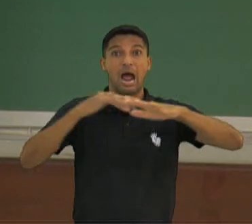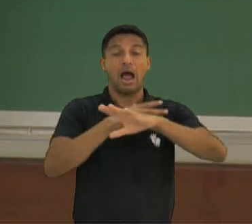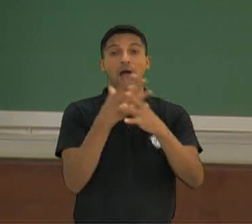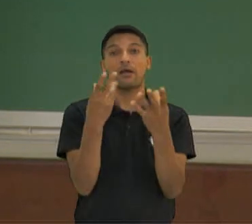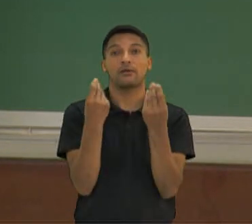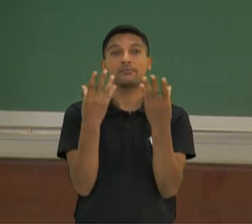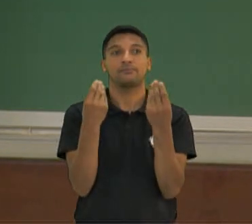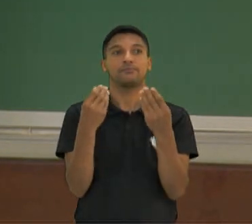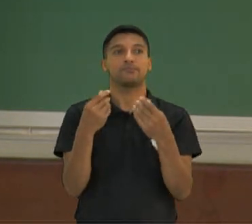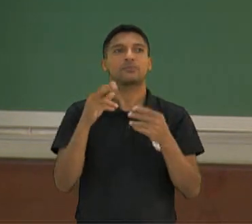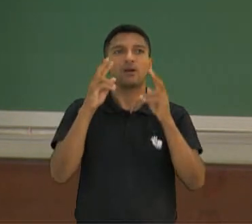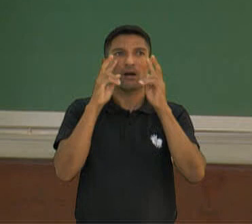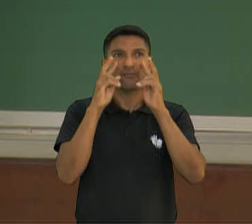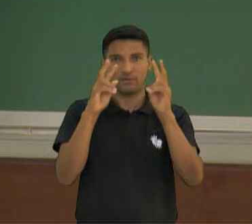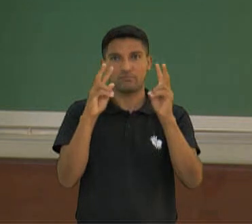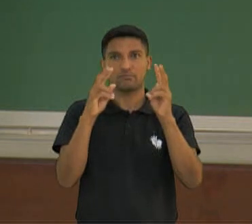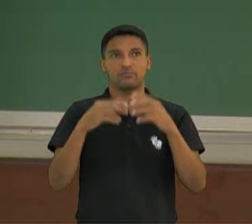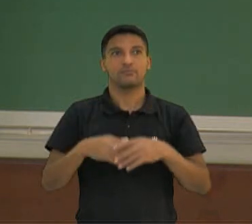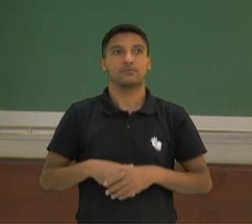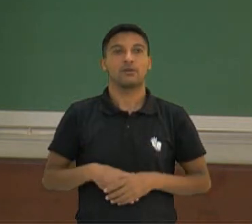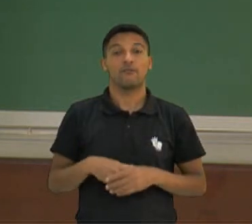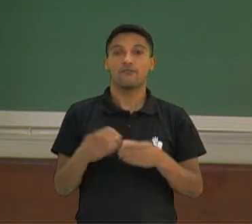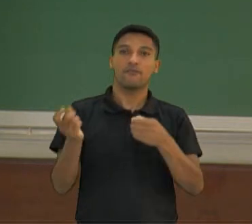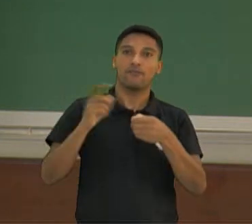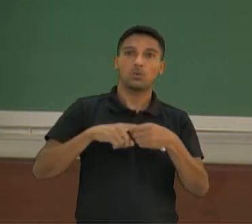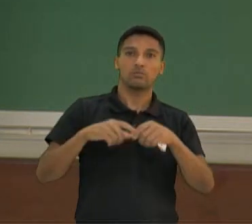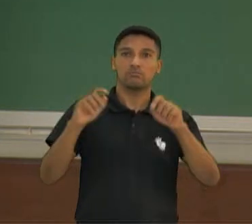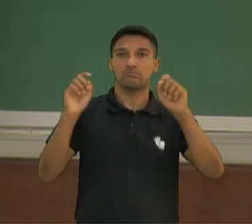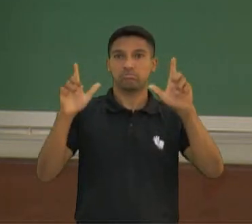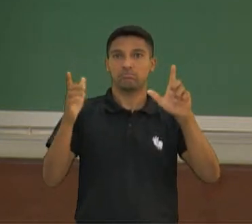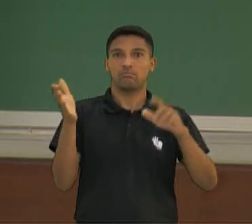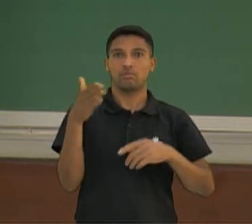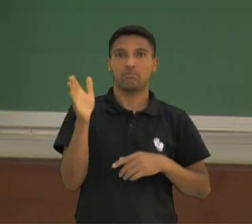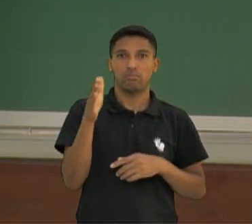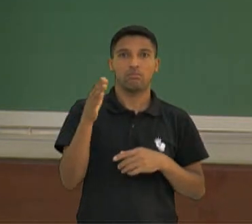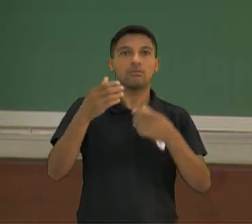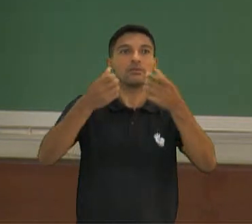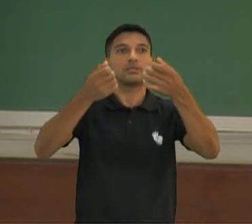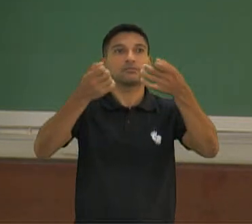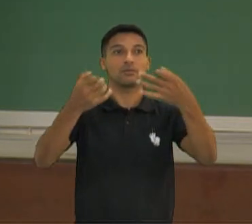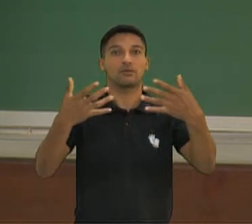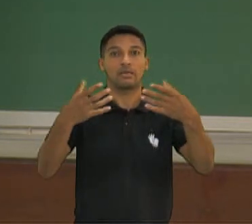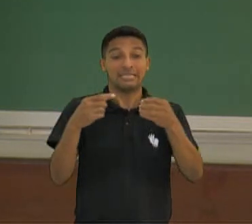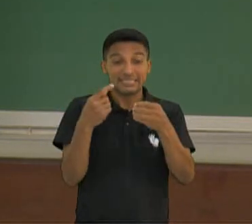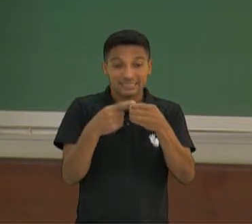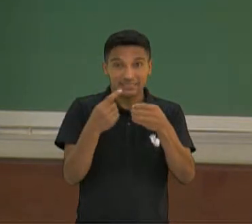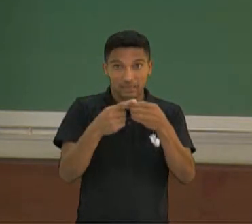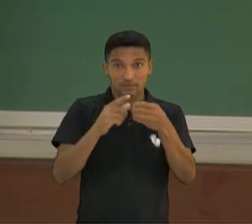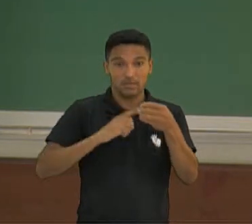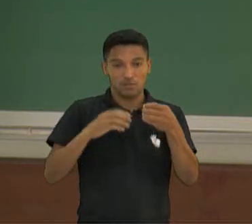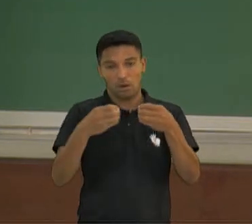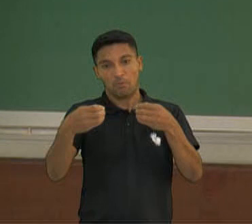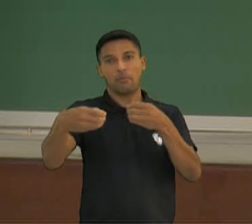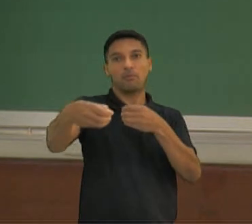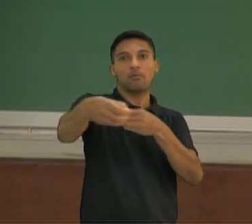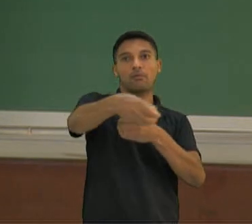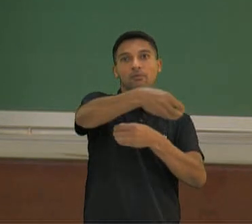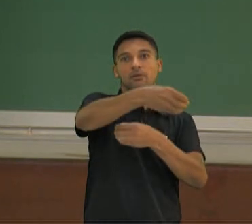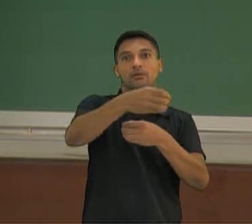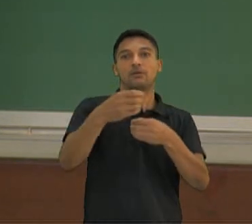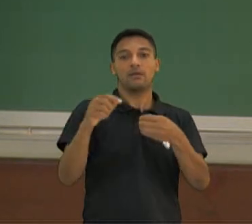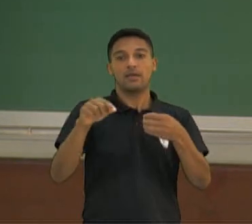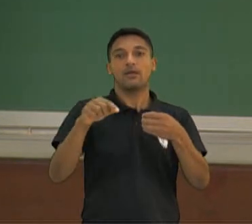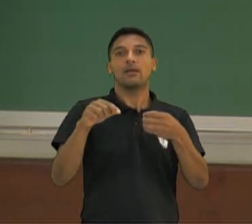ó, meus queridos, para explicar aqui, ó, as cidades têm áreas metropolitanas, né? Nós temos aqui Curitiba e região metropolitana. Temos a